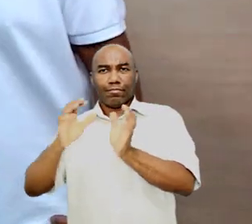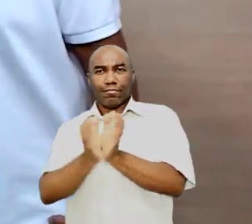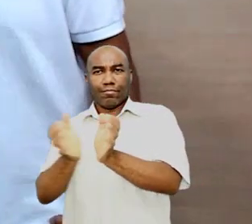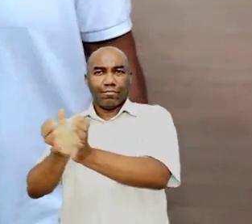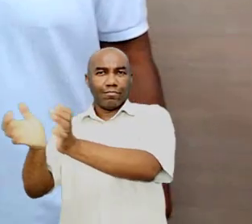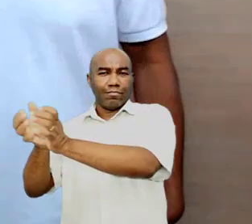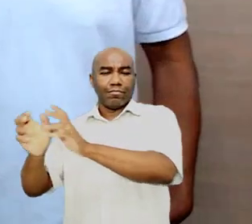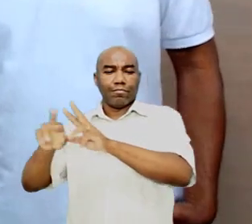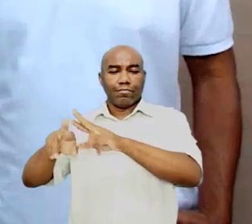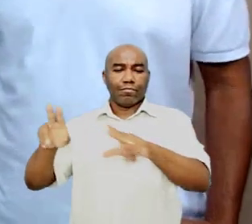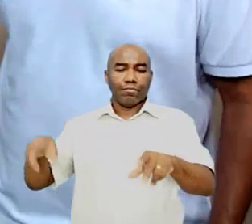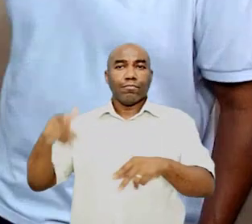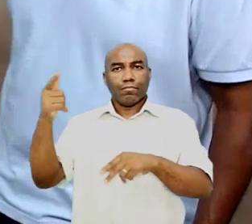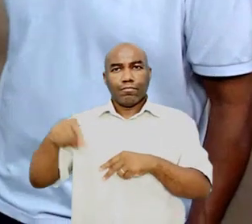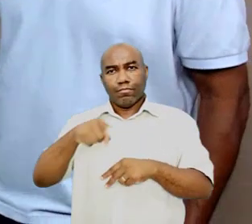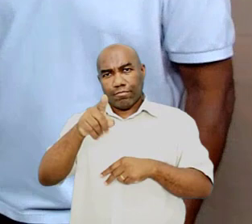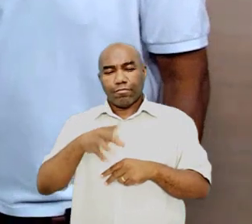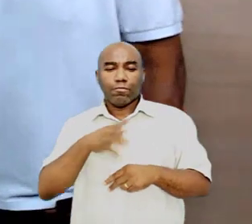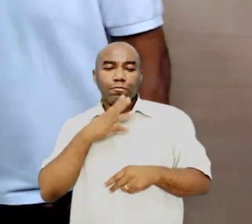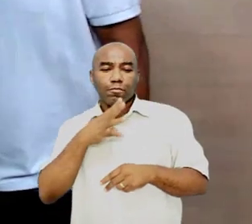Você tem, que já conhece,